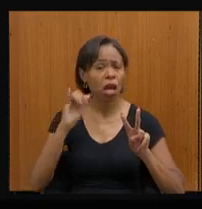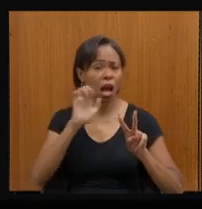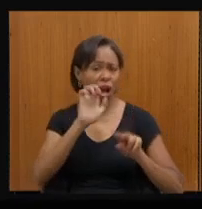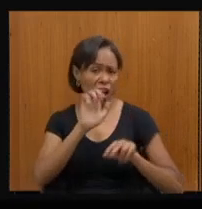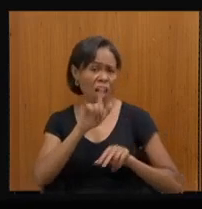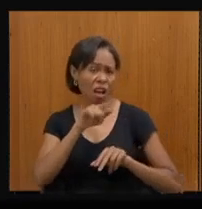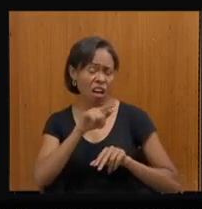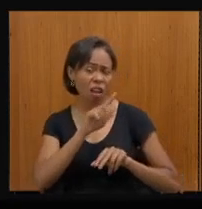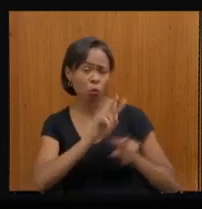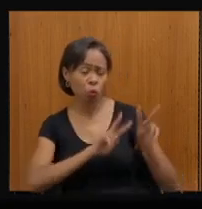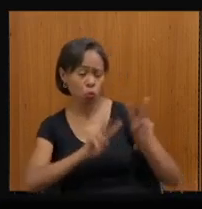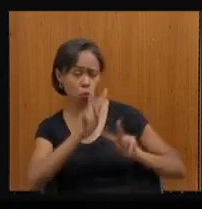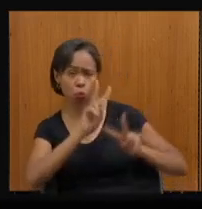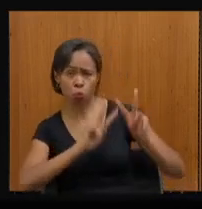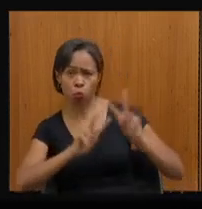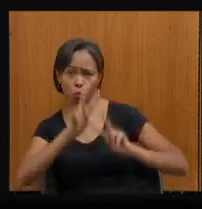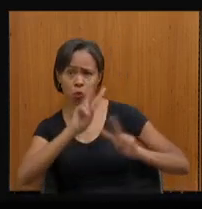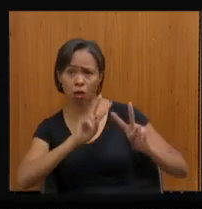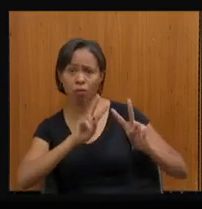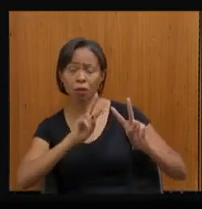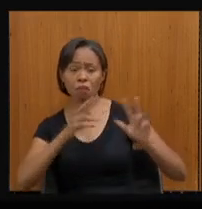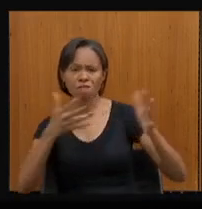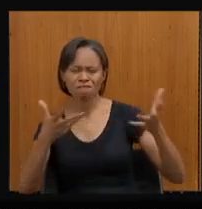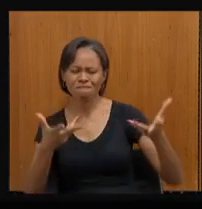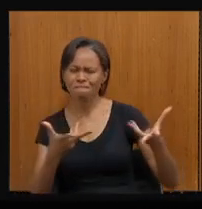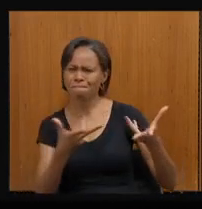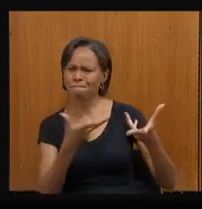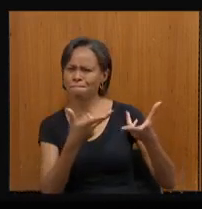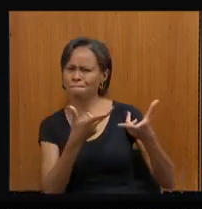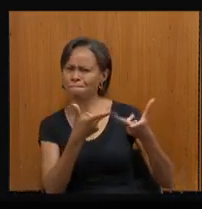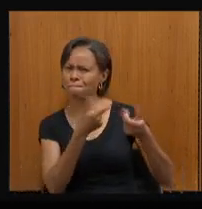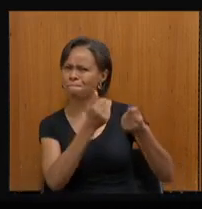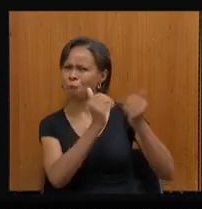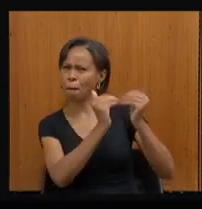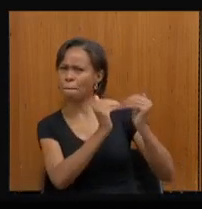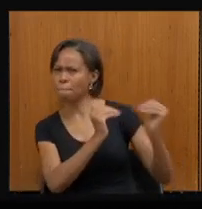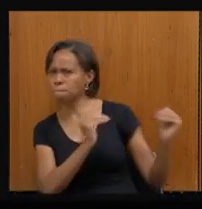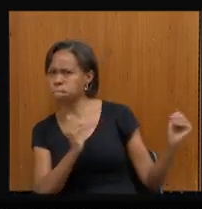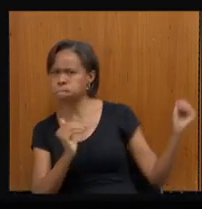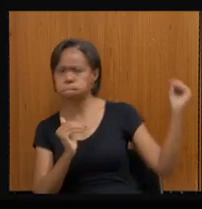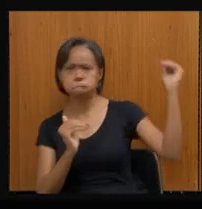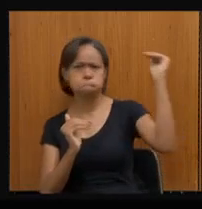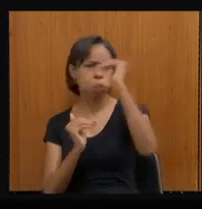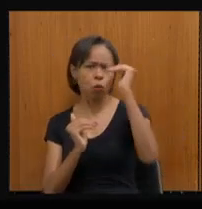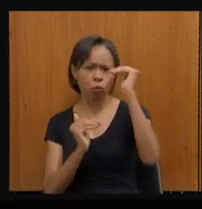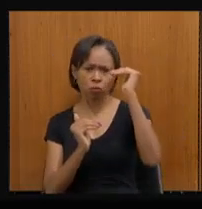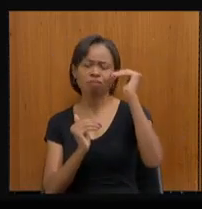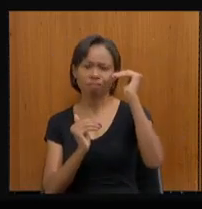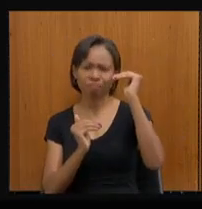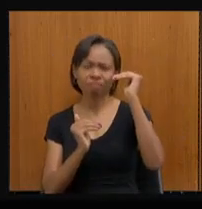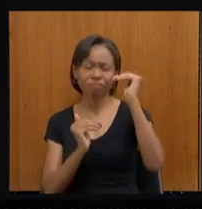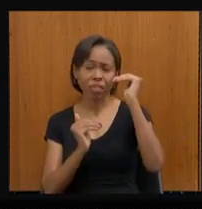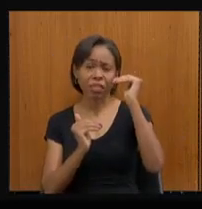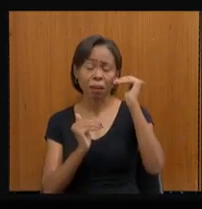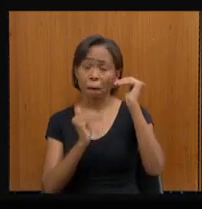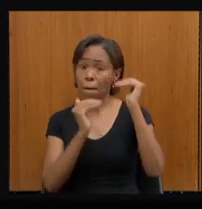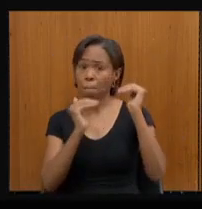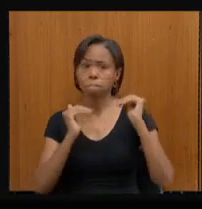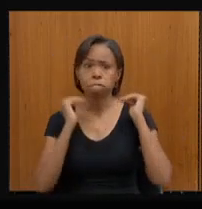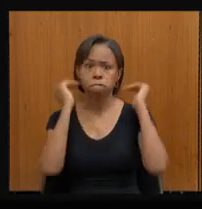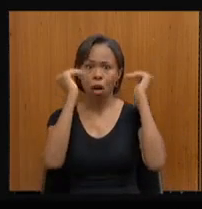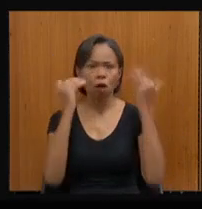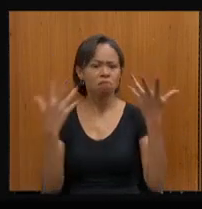ser óleo que ela tem uma qualidade superior a energia é o óleo console o pastor de capacidade mais